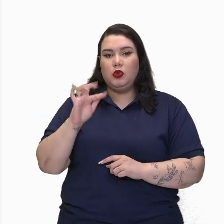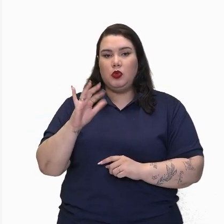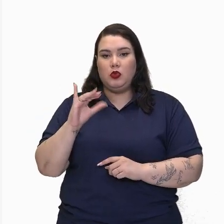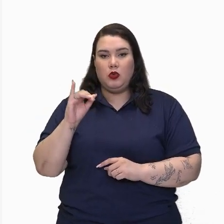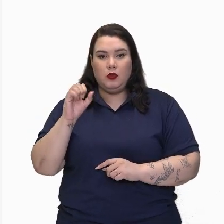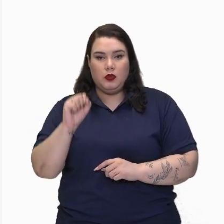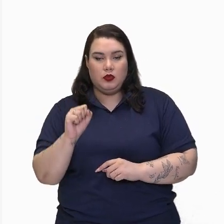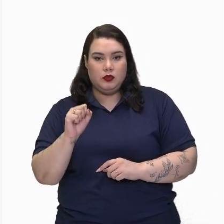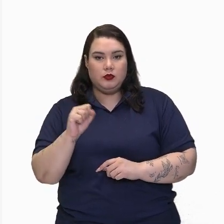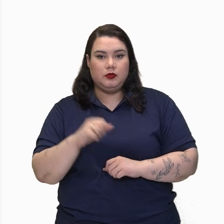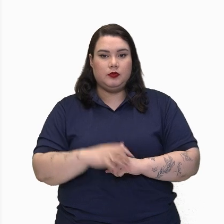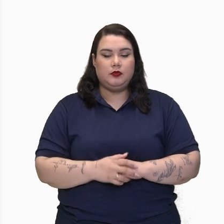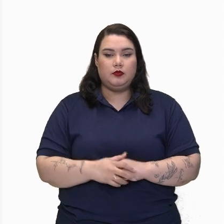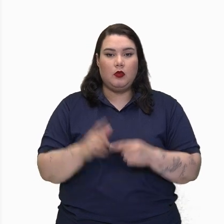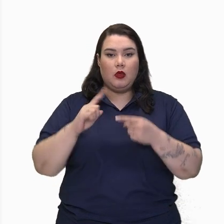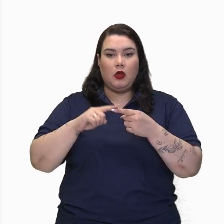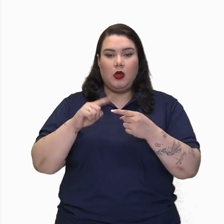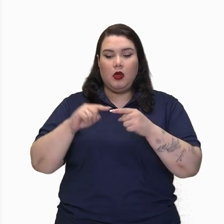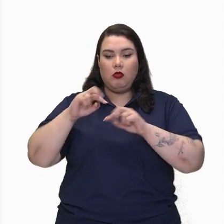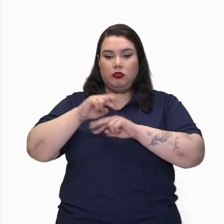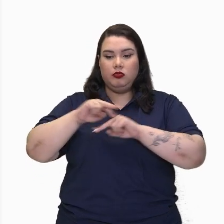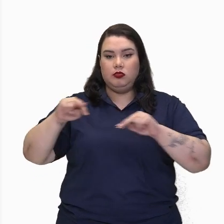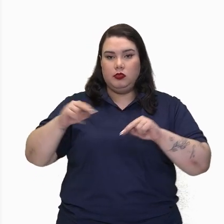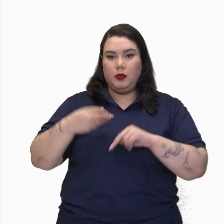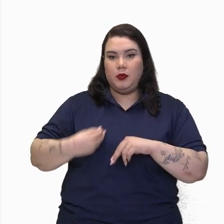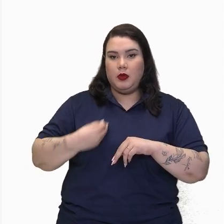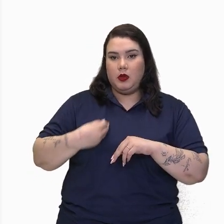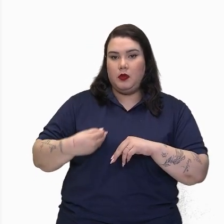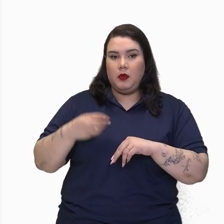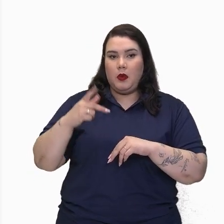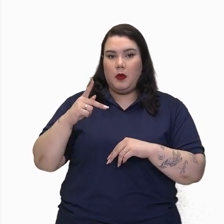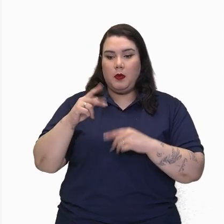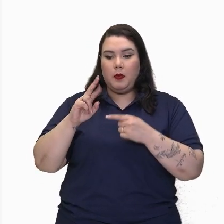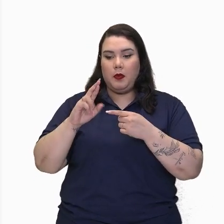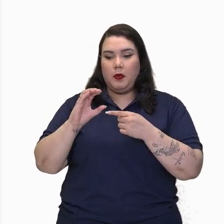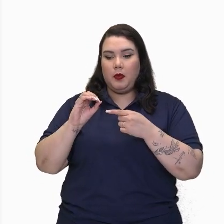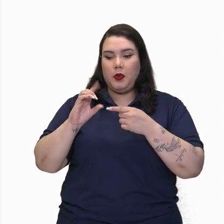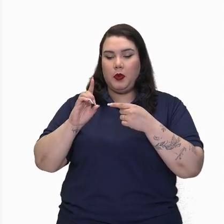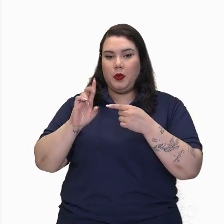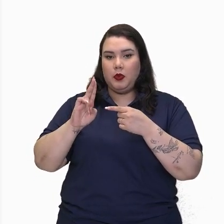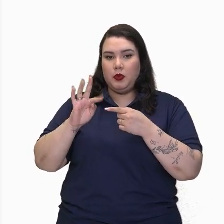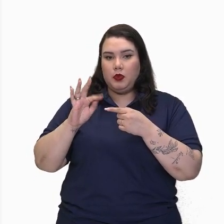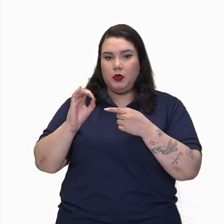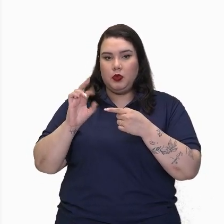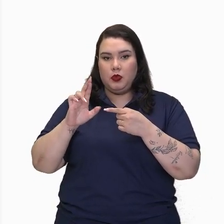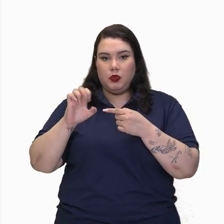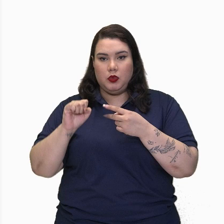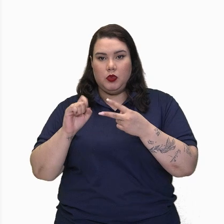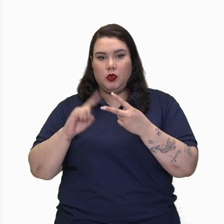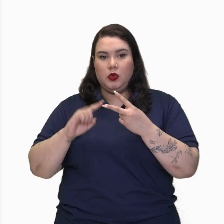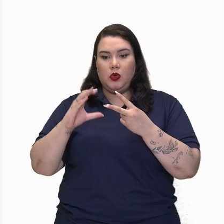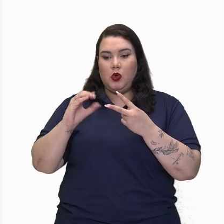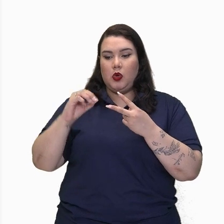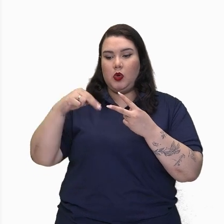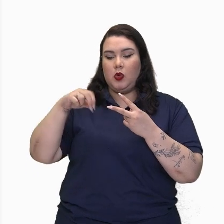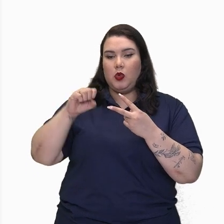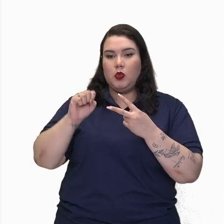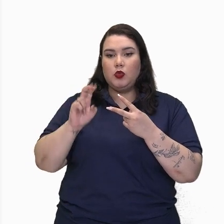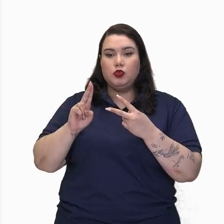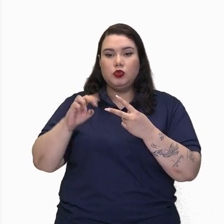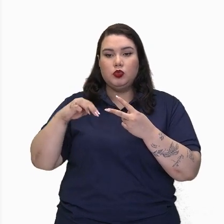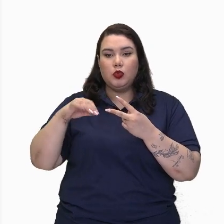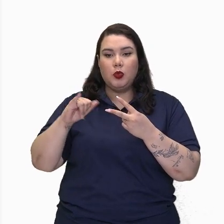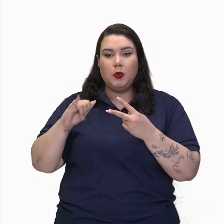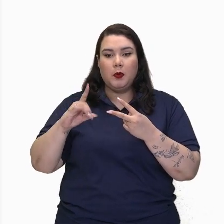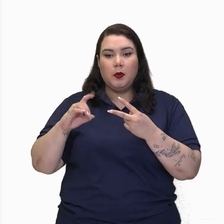níveis tróficos? Os seres vivos que são produtores, os consumidores e os decompositores. Então, quando a gente analisa